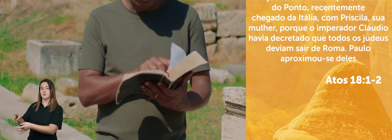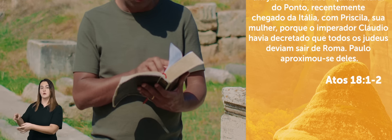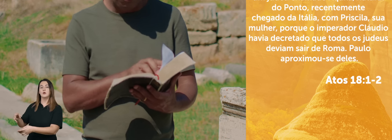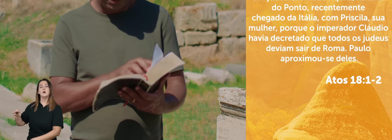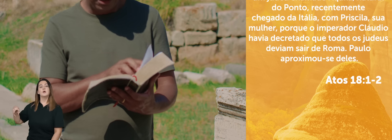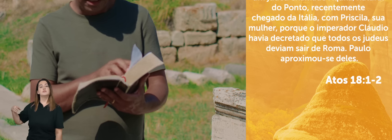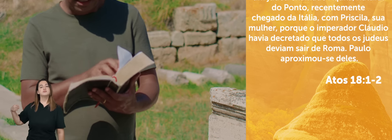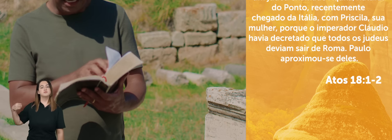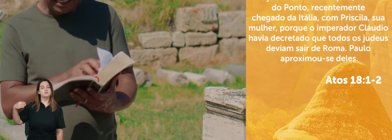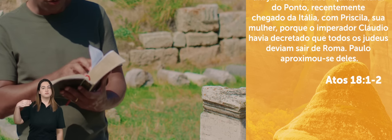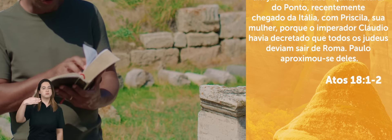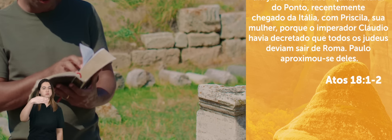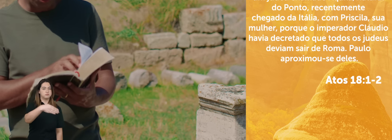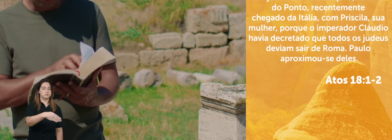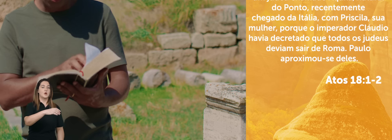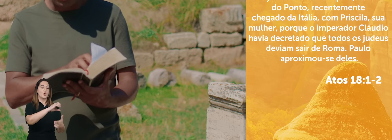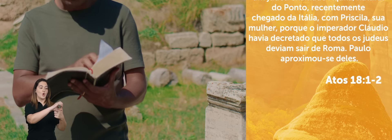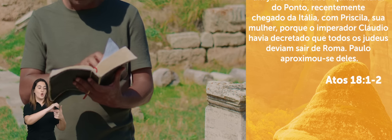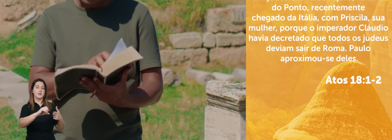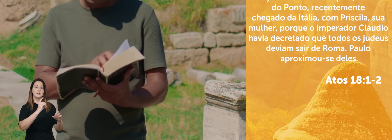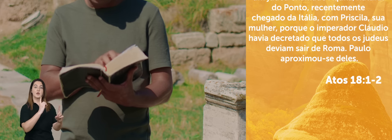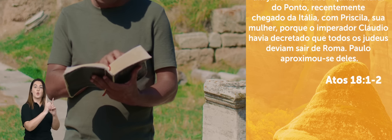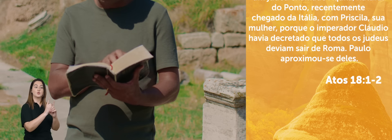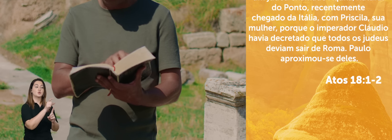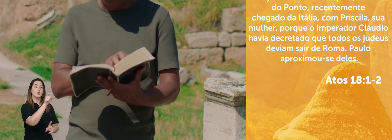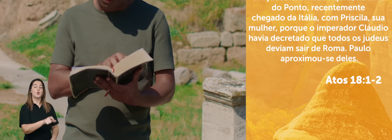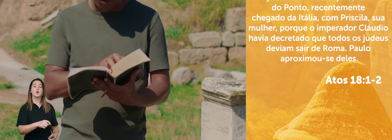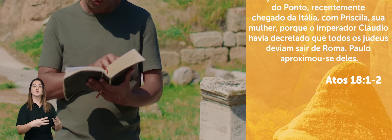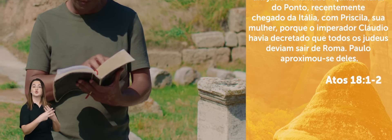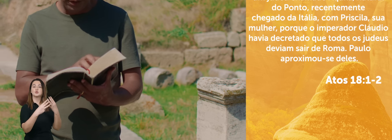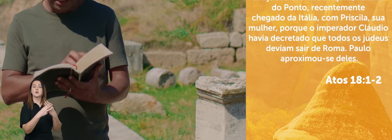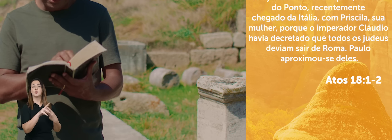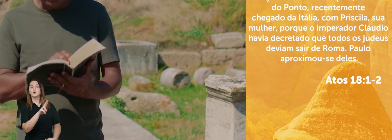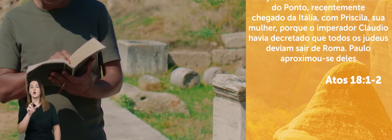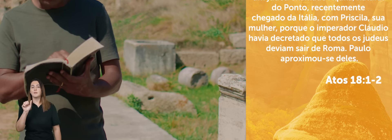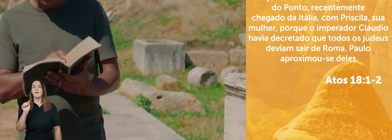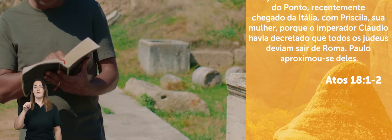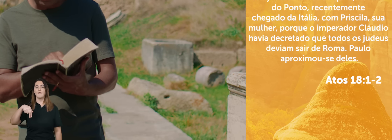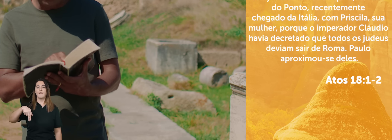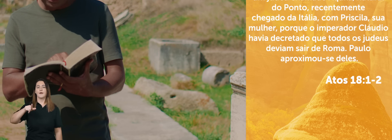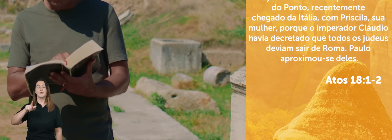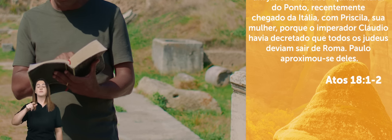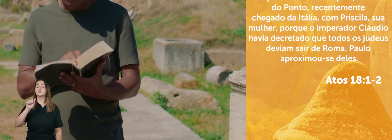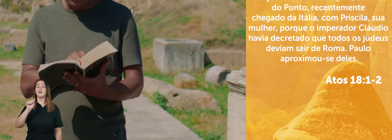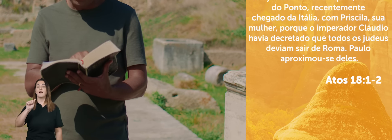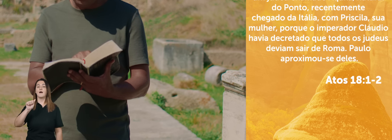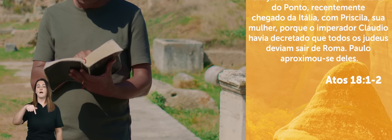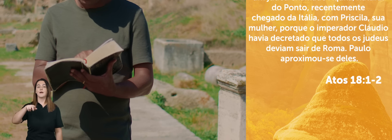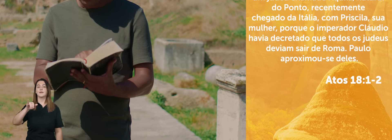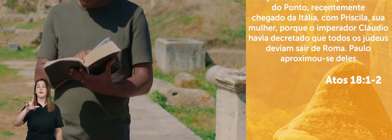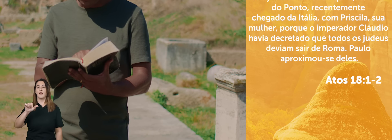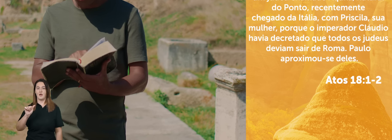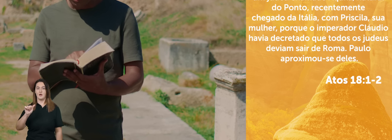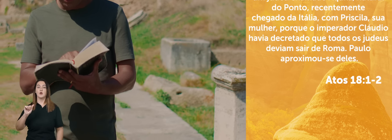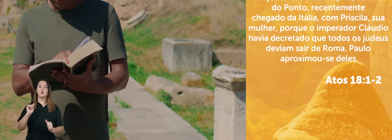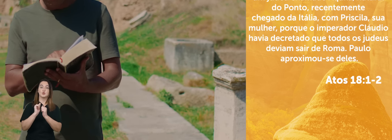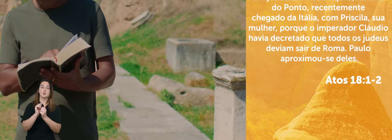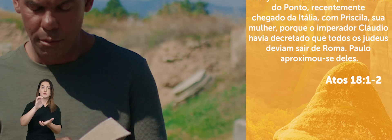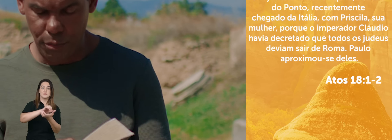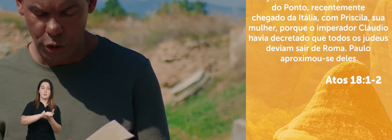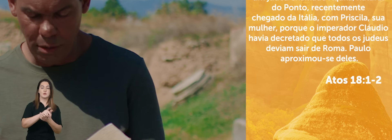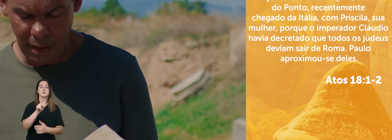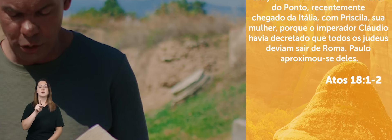a Corinto. Lá encontrou um judeu chamado Áquila, natural do Ponto, recentemente chegado da Itália com Priscila, a sua